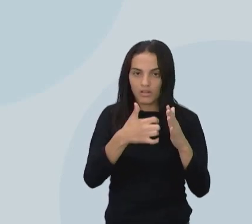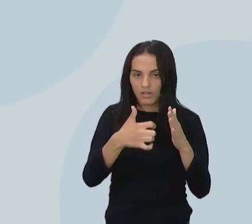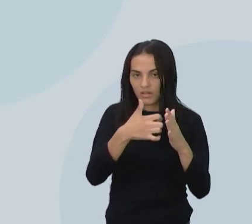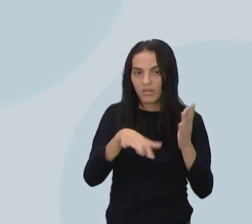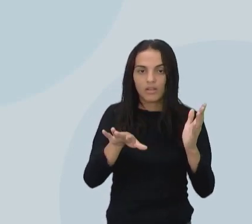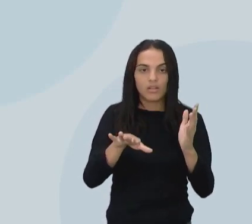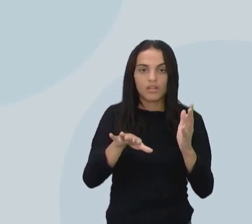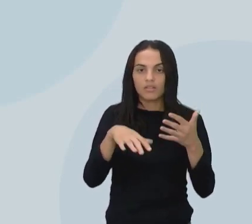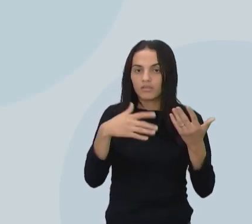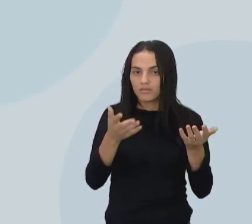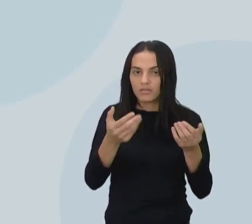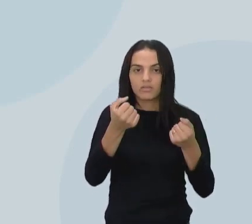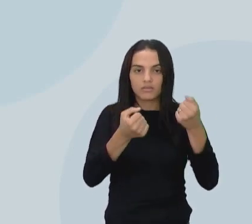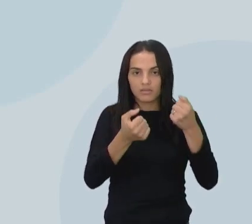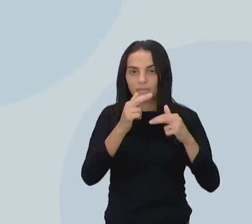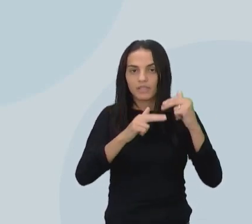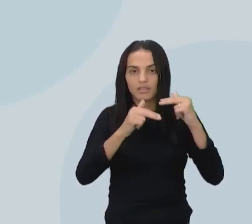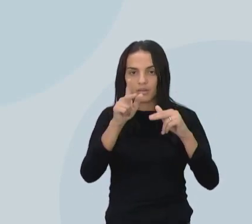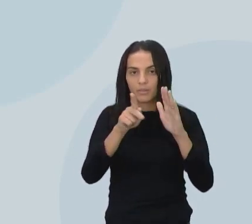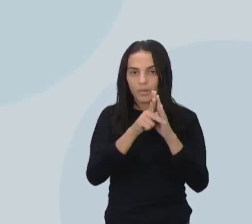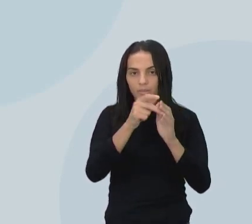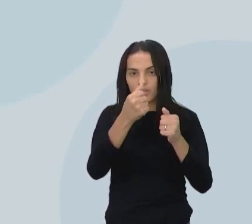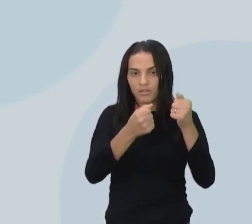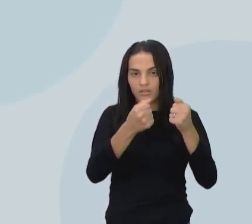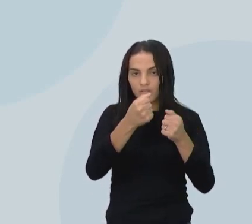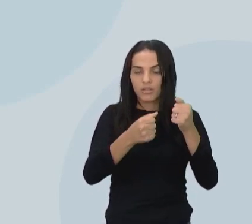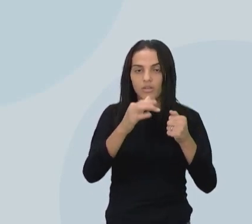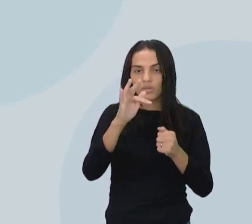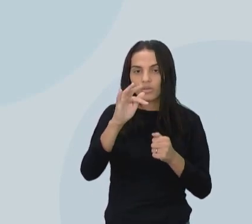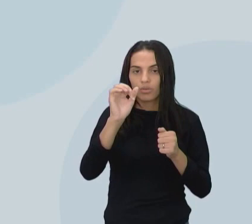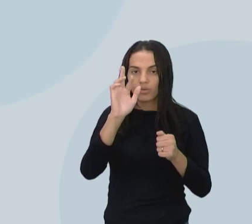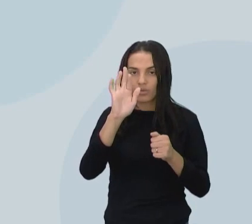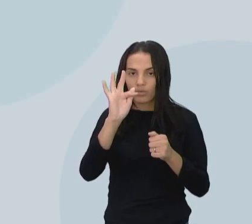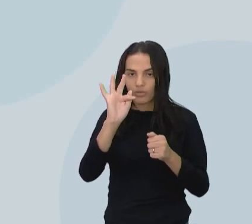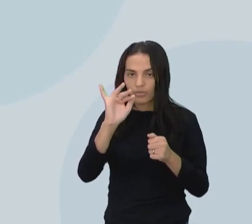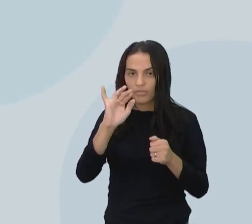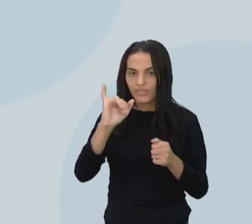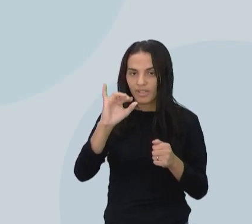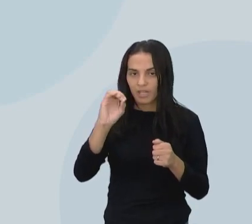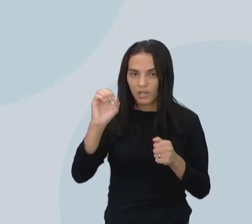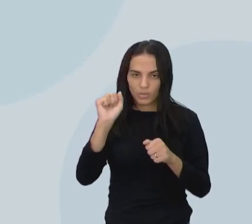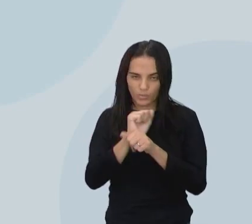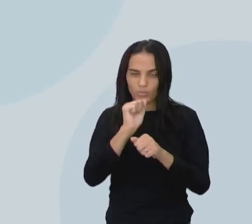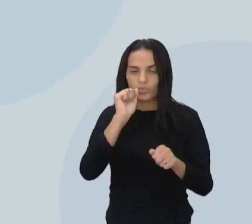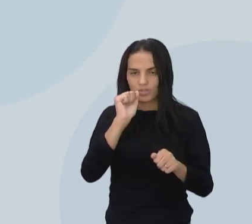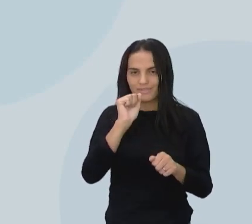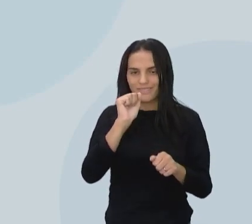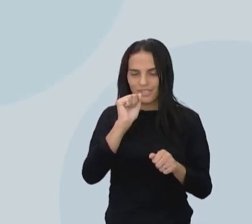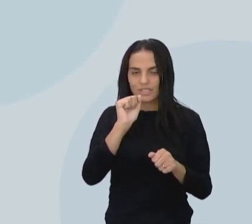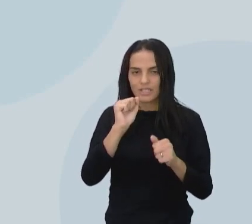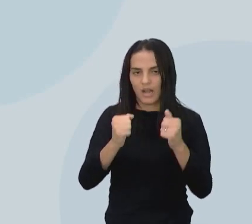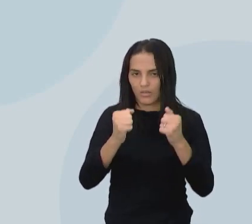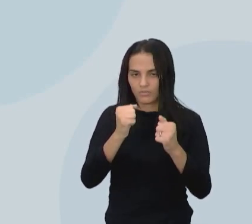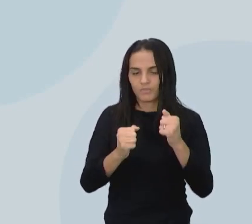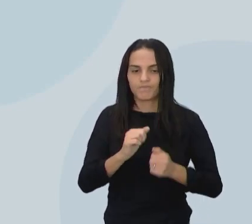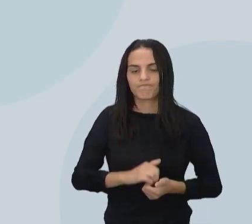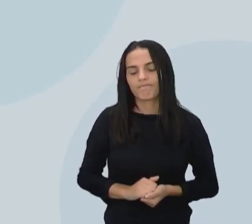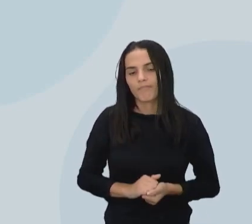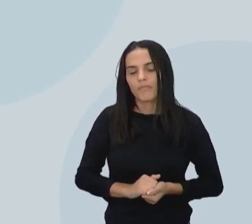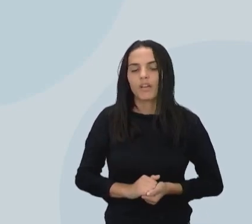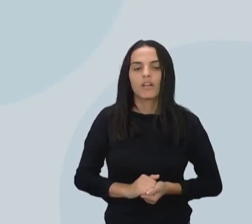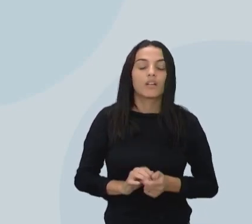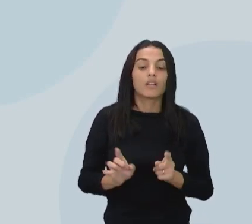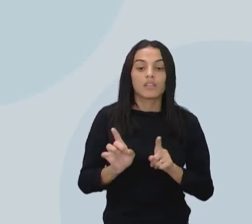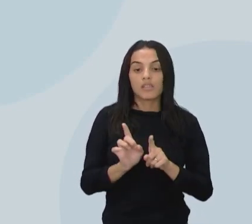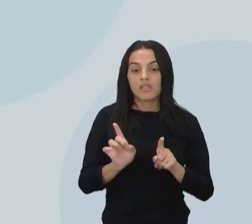desses materiais utilizados no freio e peças de automóveis, né? E também por